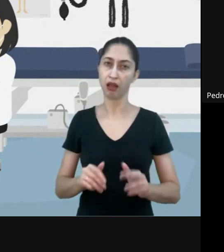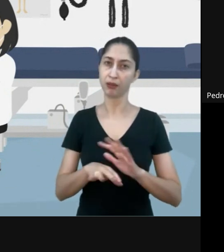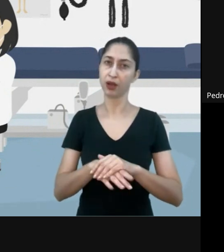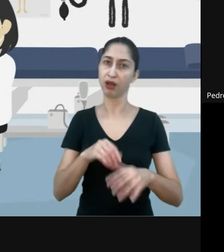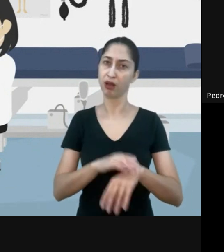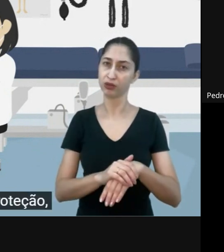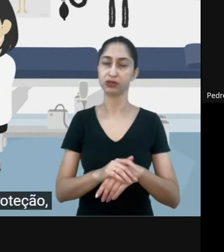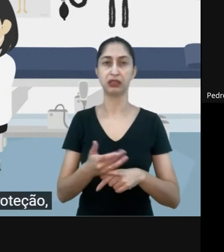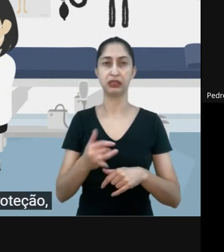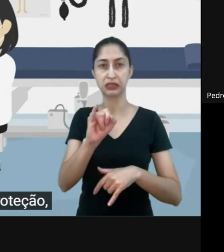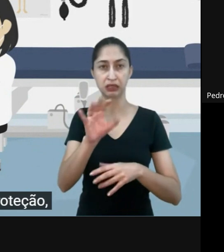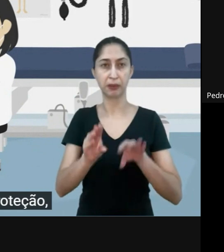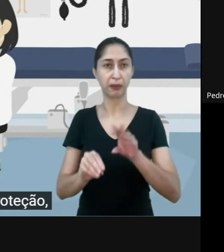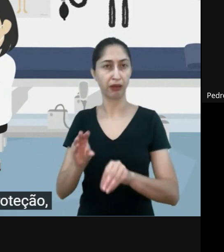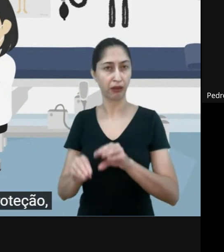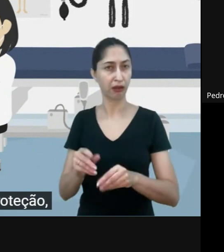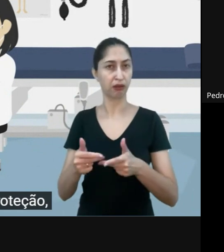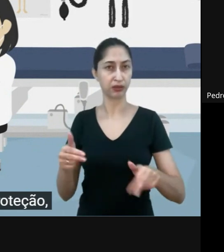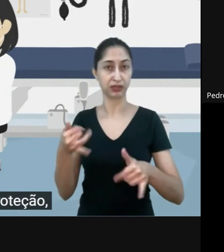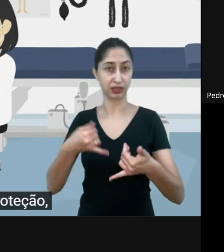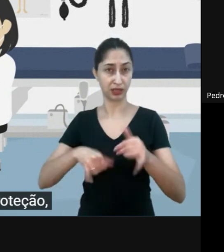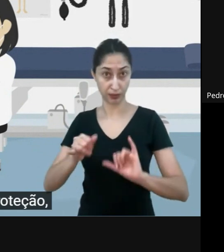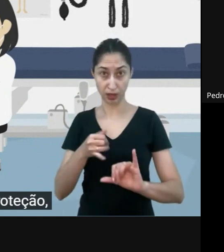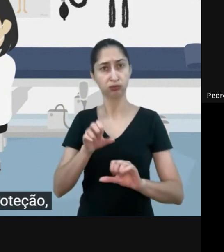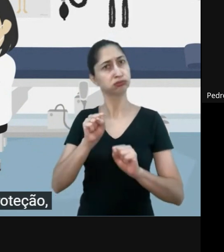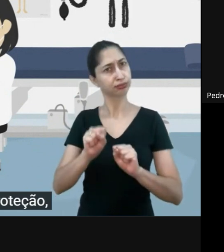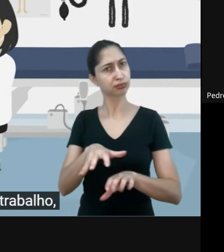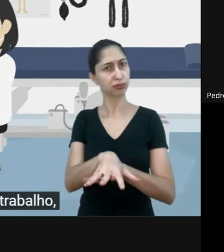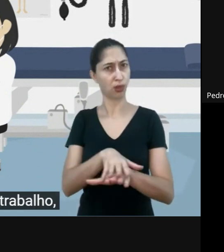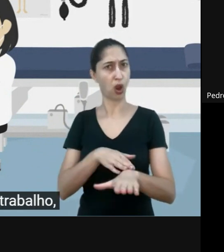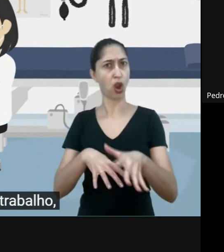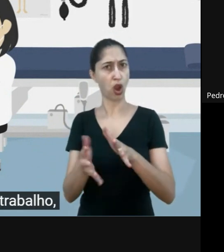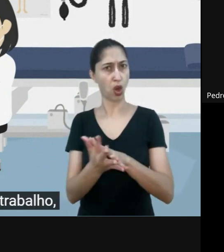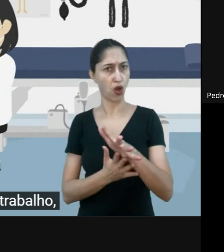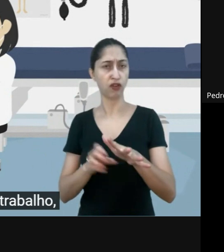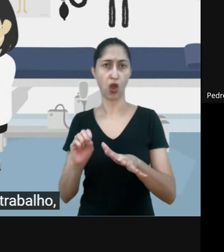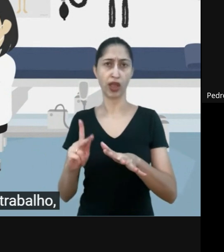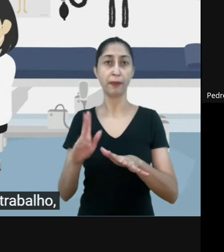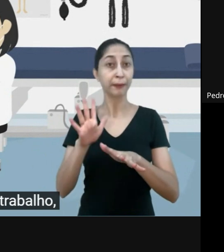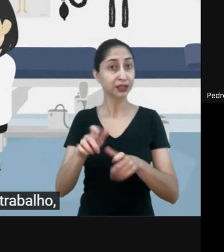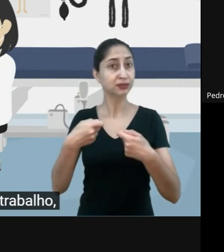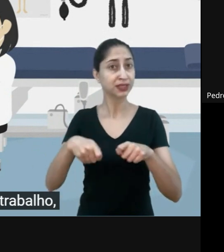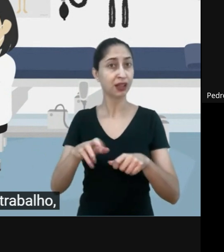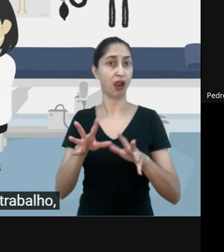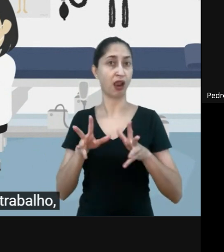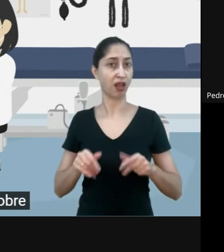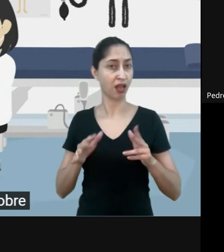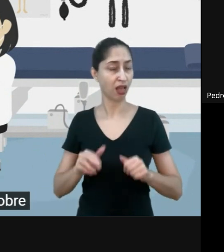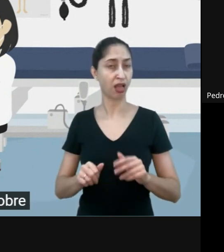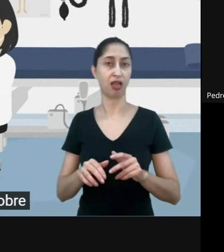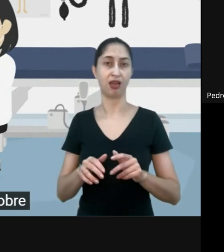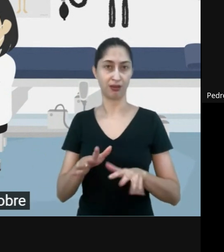material biológico, mesmo que tenha usado luvas de proteção, bem como antes de deixar o local de trabalho.